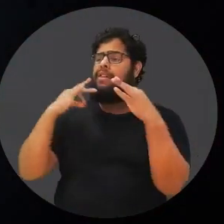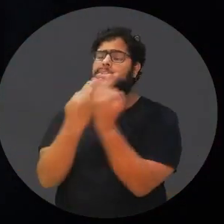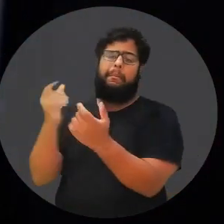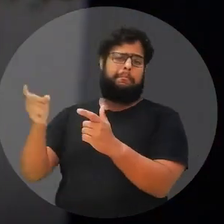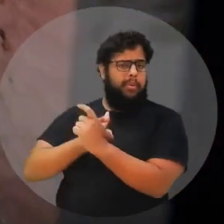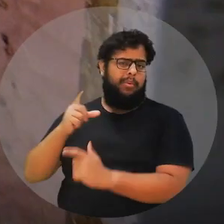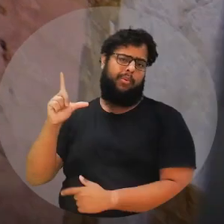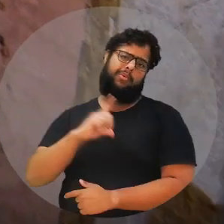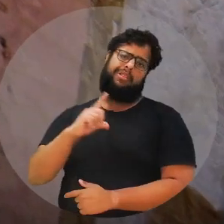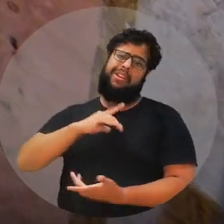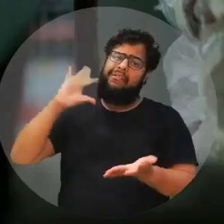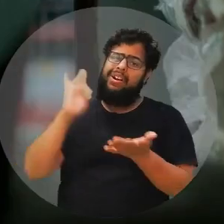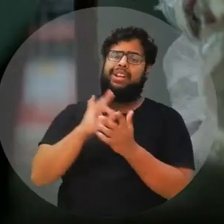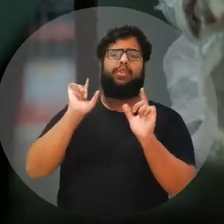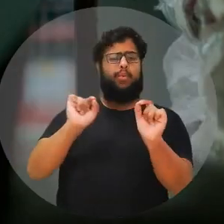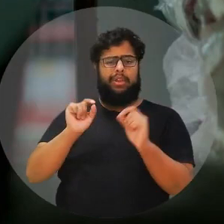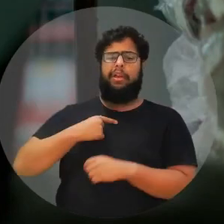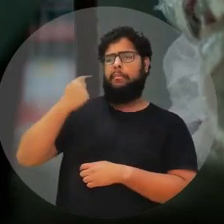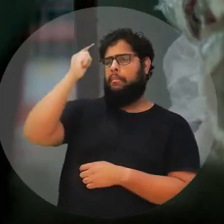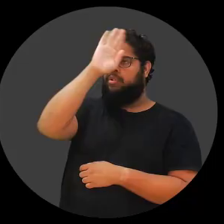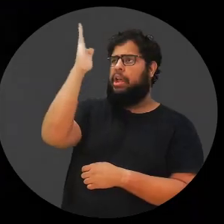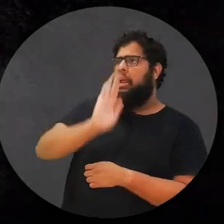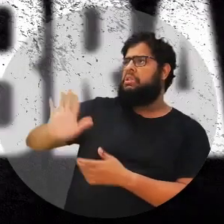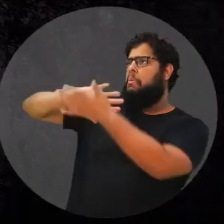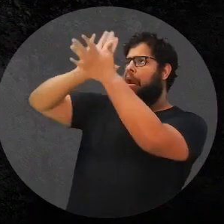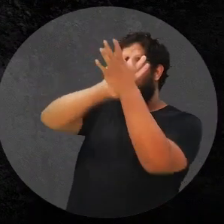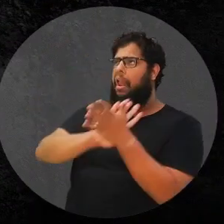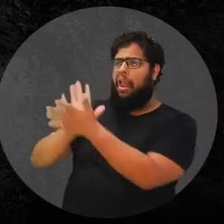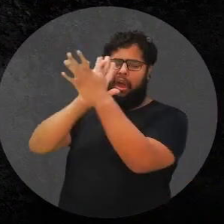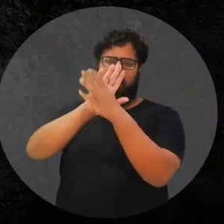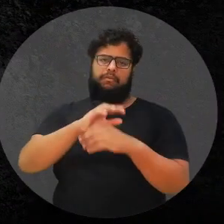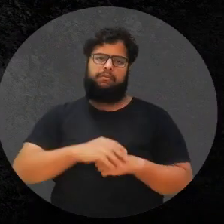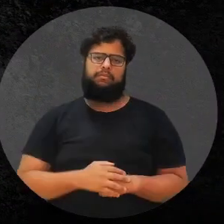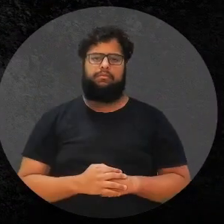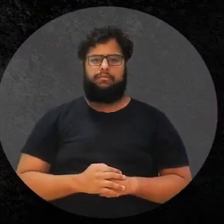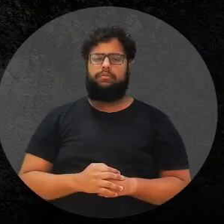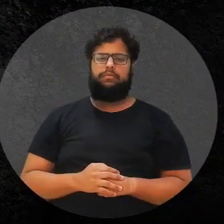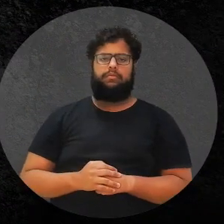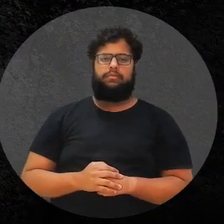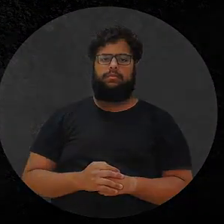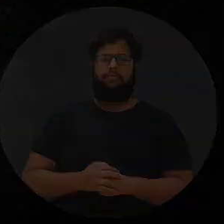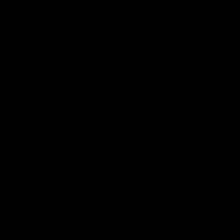das famílias estão endividadas. A verdade é uma só. Bolsonaro está acabando com o Brasil.